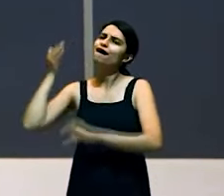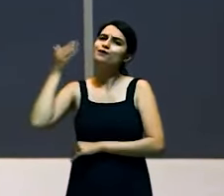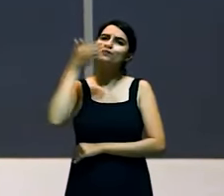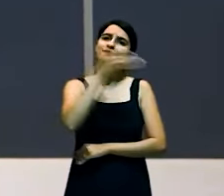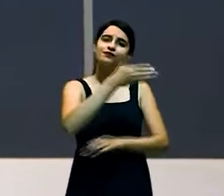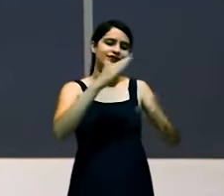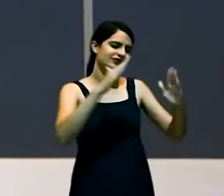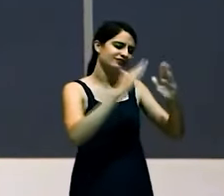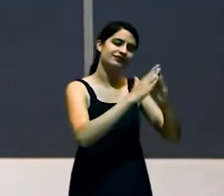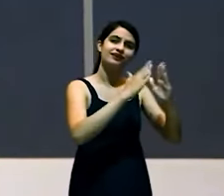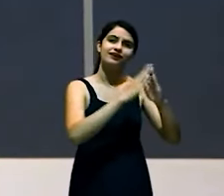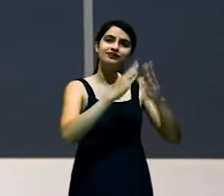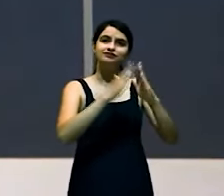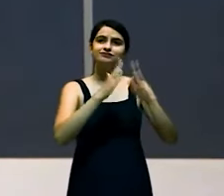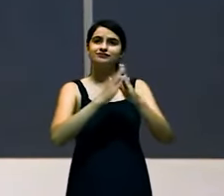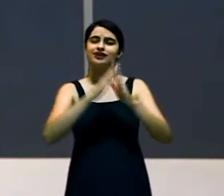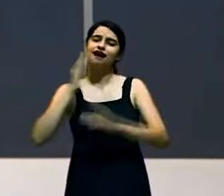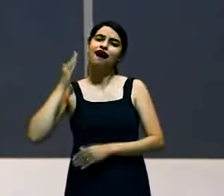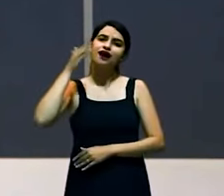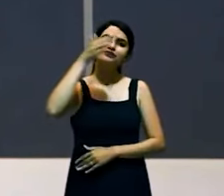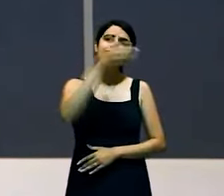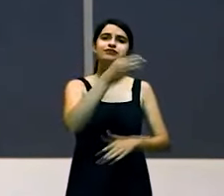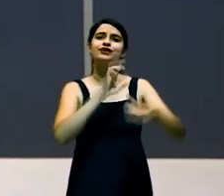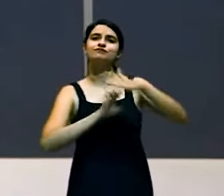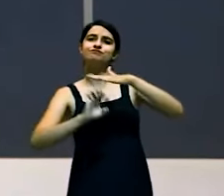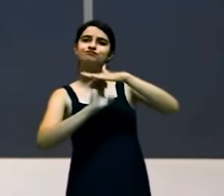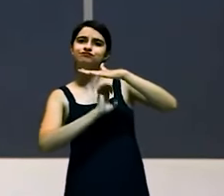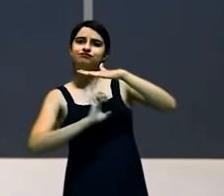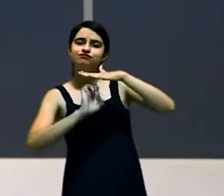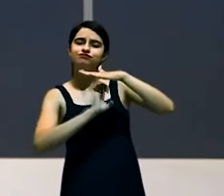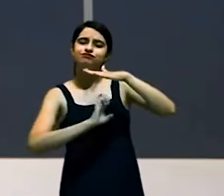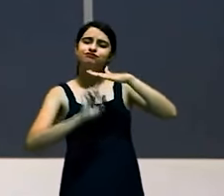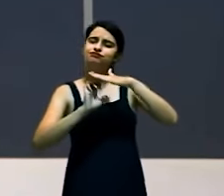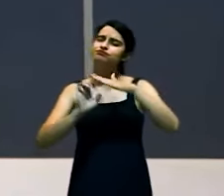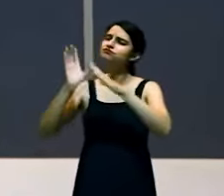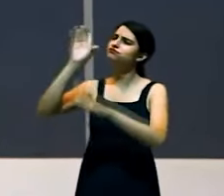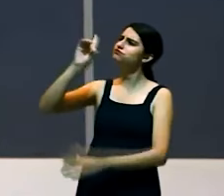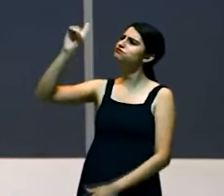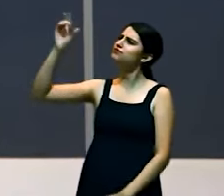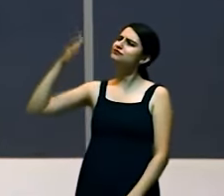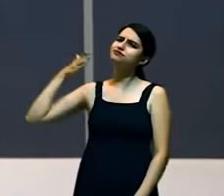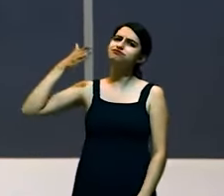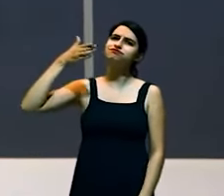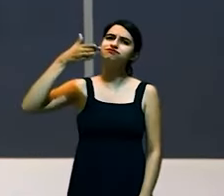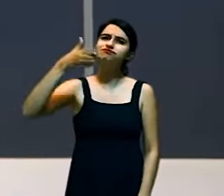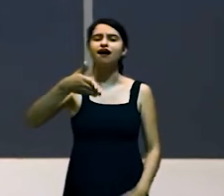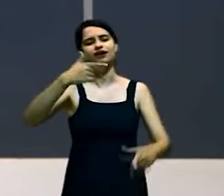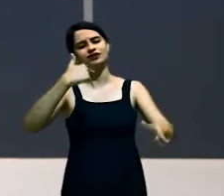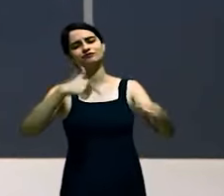prioridade. O nosso comércio, a nossa empresa. Visita o nosso negócio, o nosso